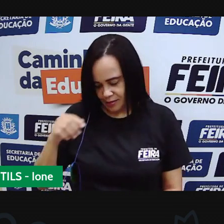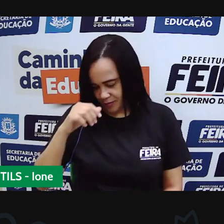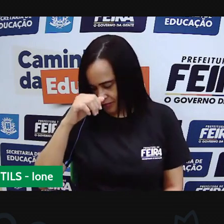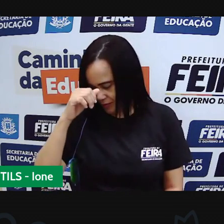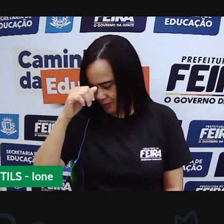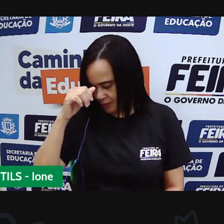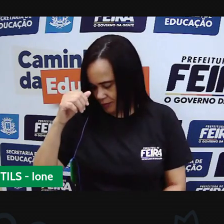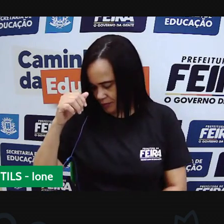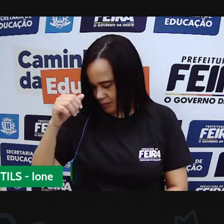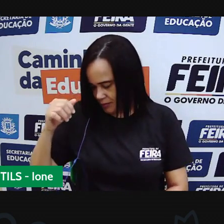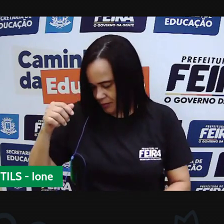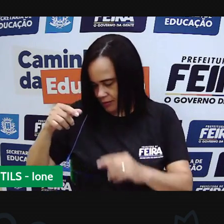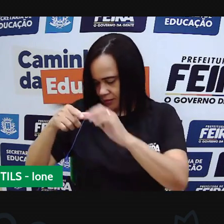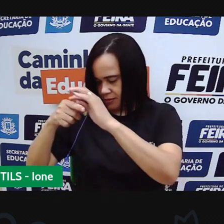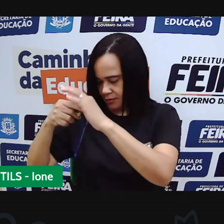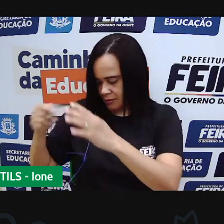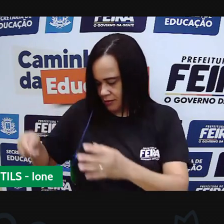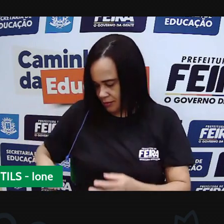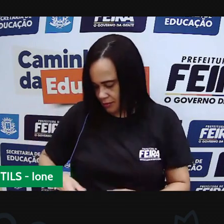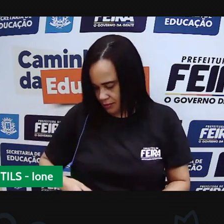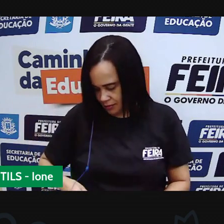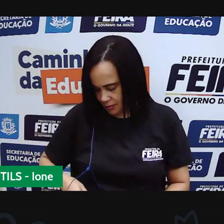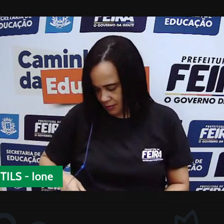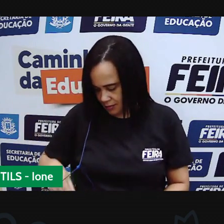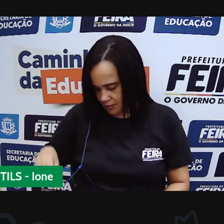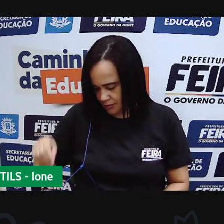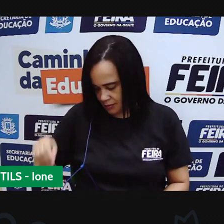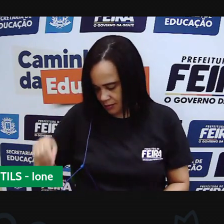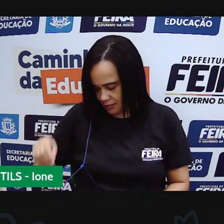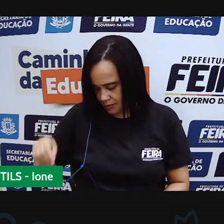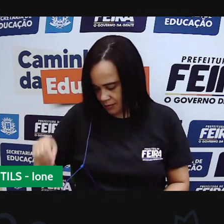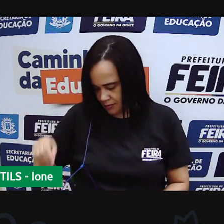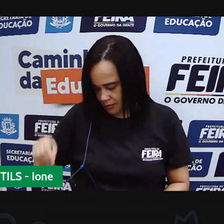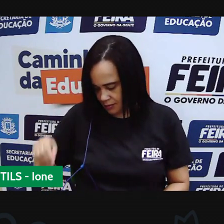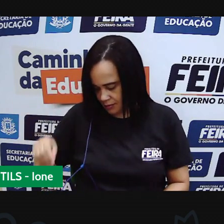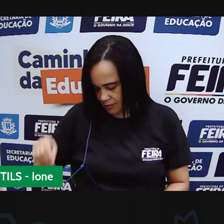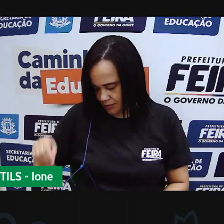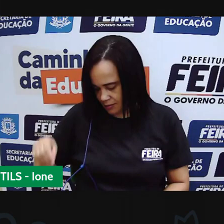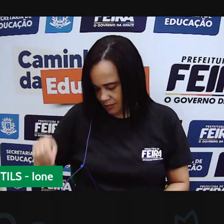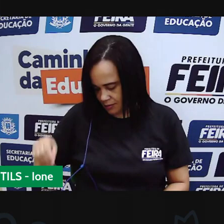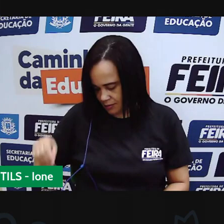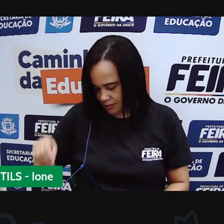Eu tava ouvindo um barulho, pensei que era ele que tava falando, mas acho que era retorno de ontem.